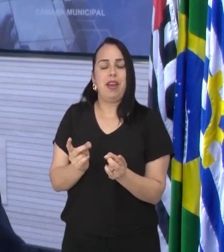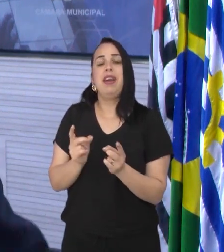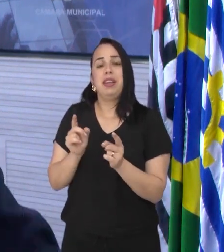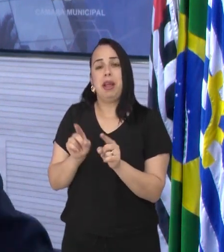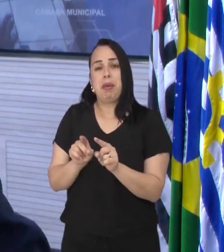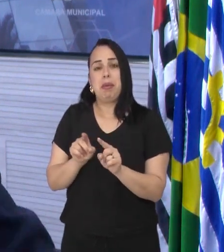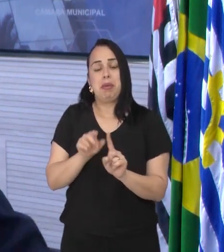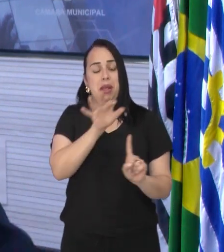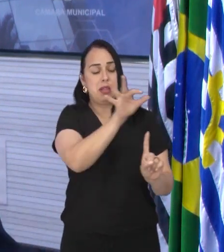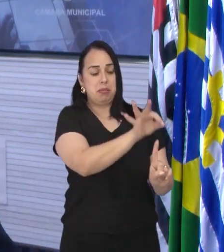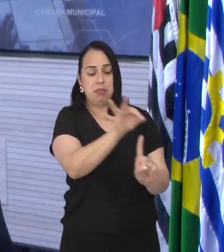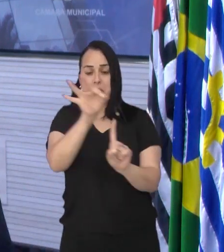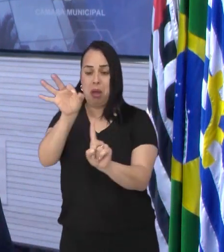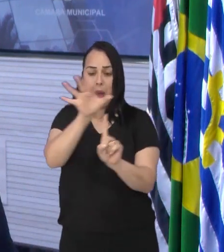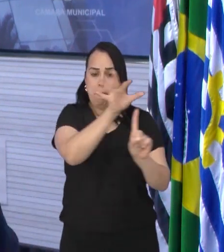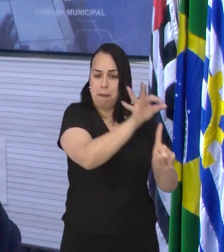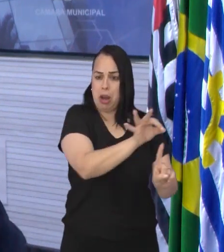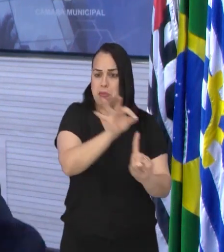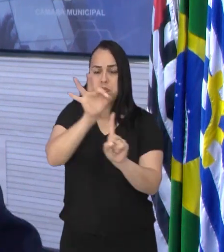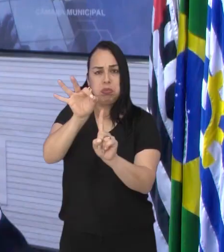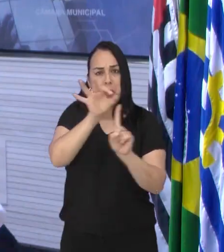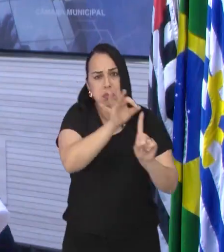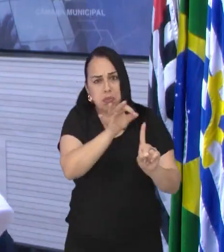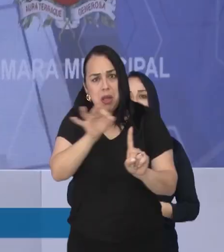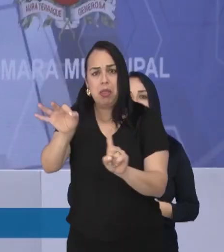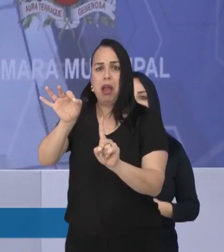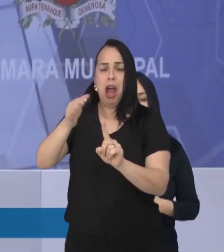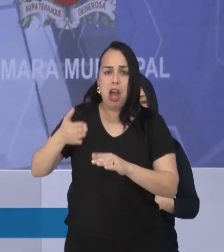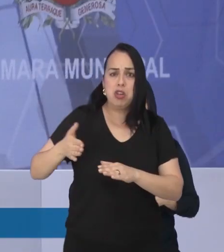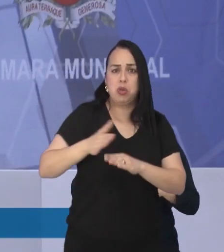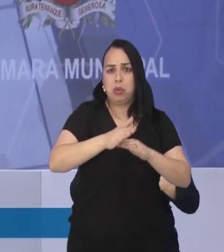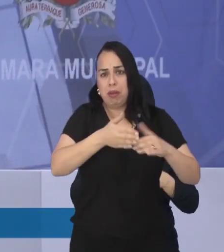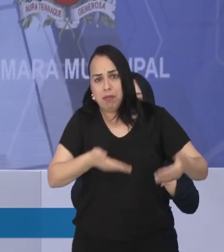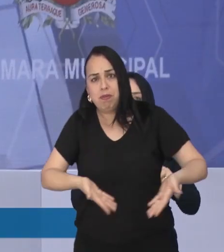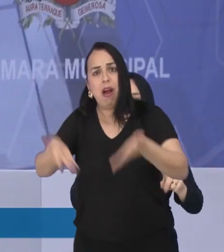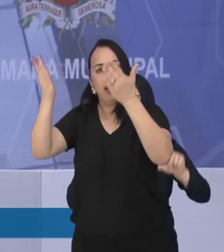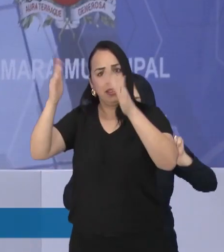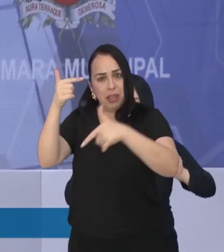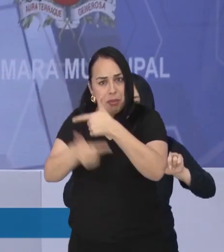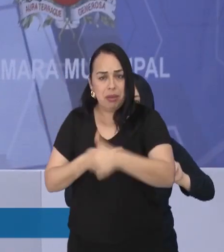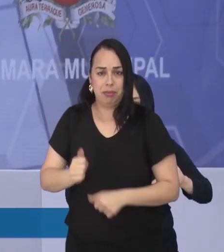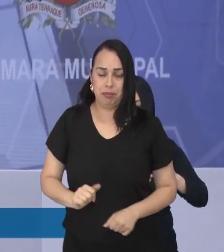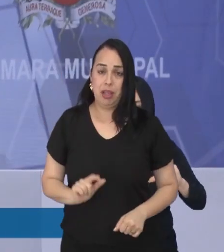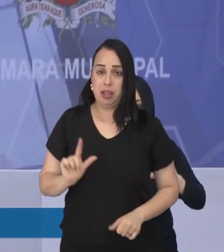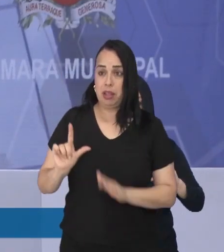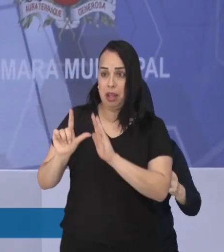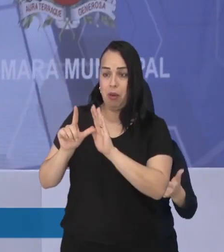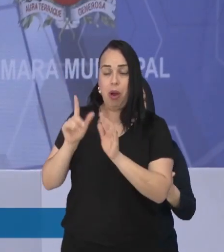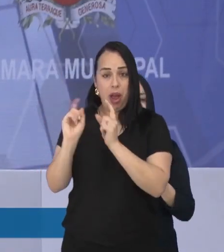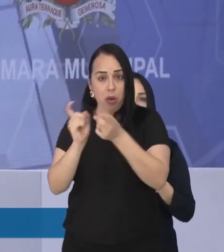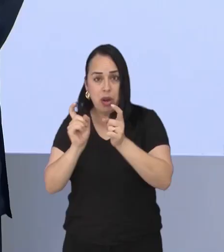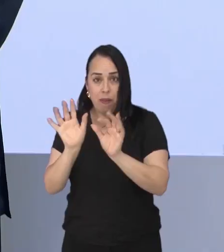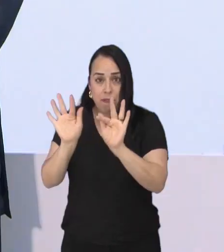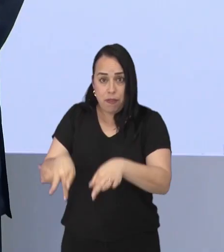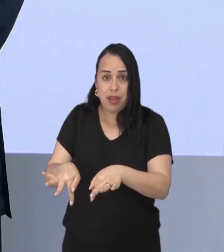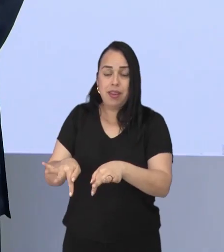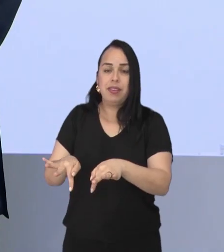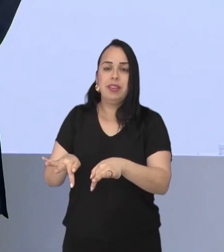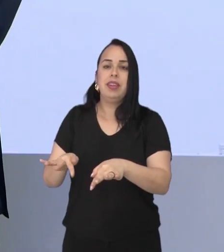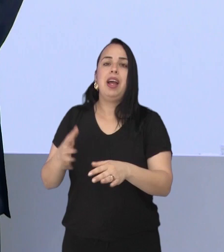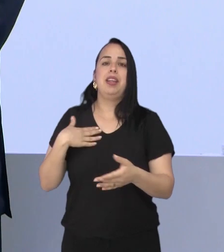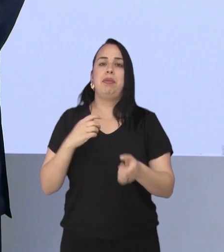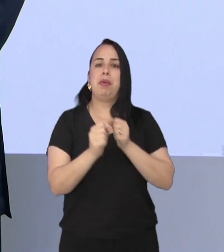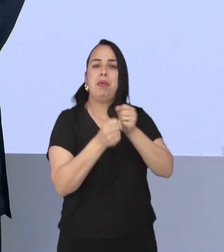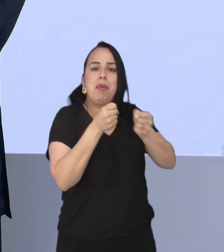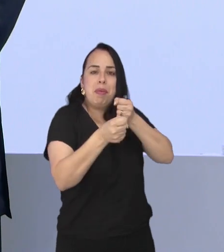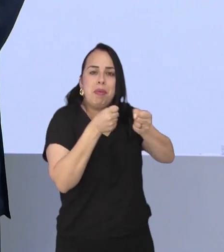né, preparar os talentos joseenses e exportar para o mundo. E Khaled conversou com nossa equipe após a cerimônia. orgulhoso